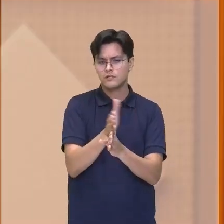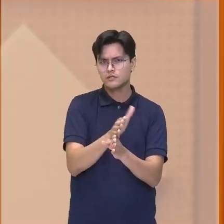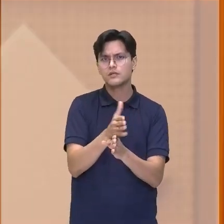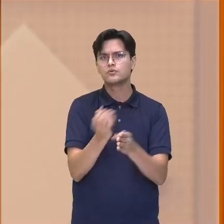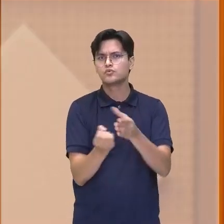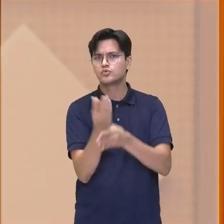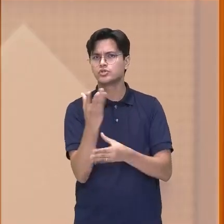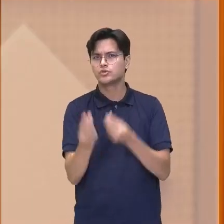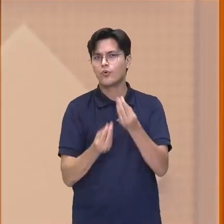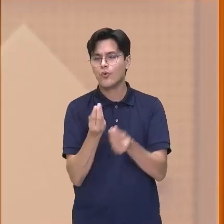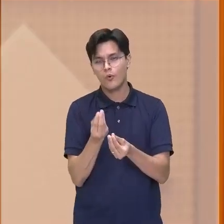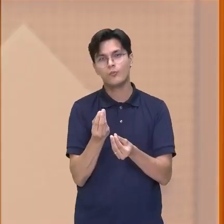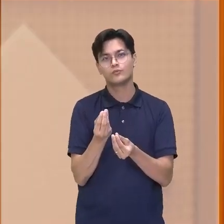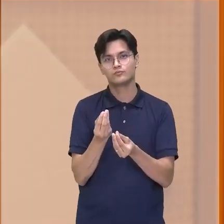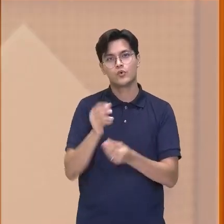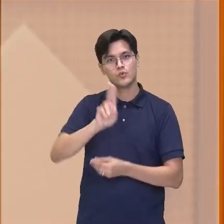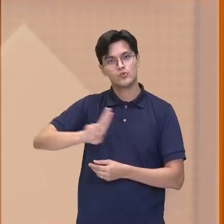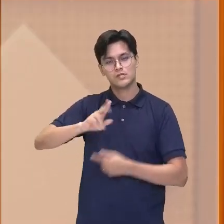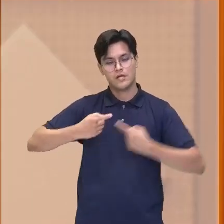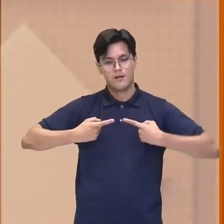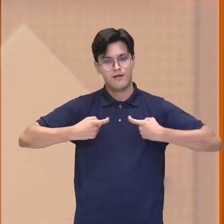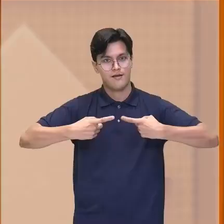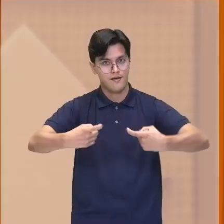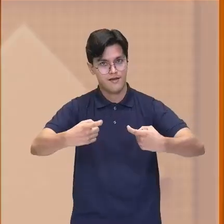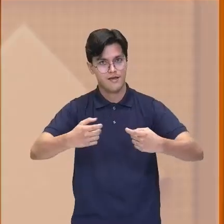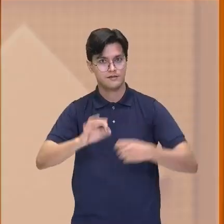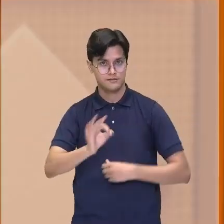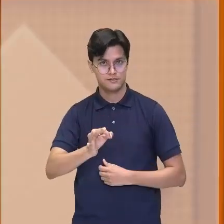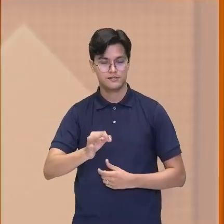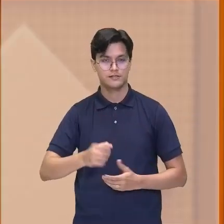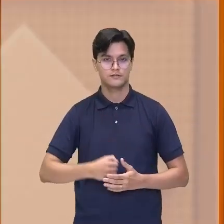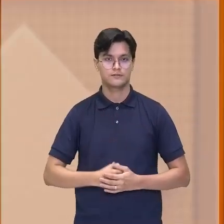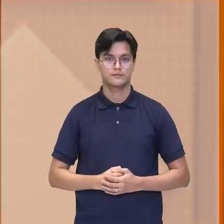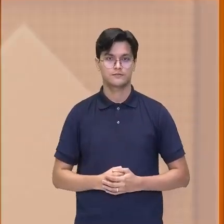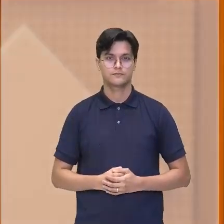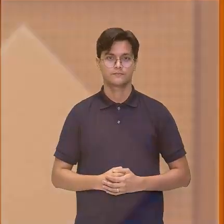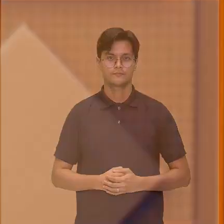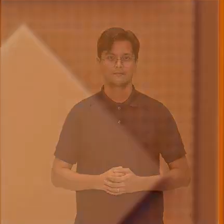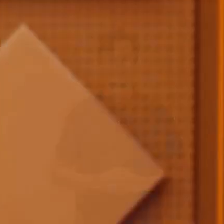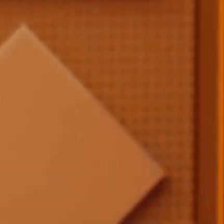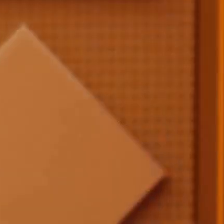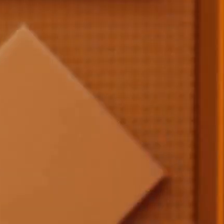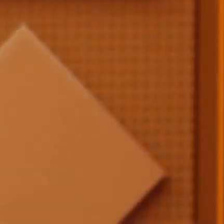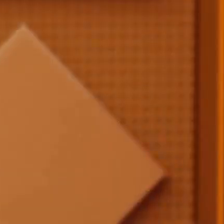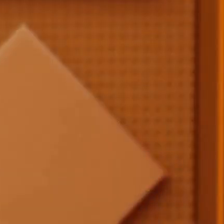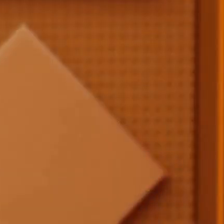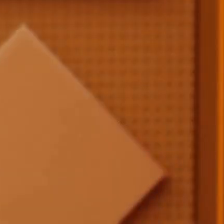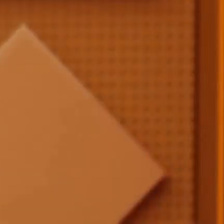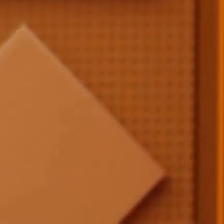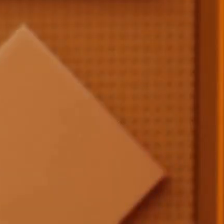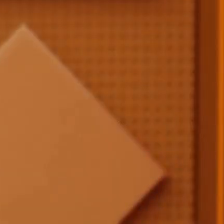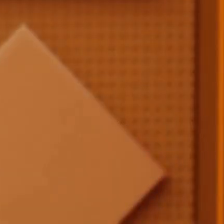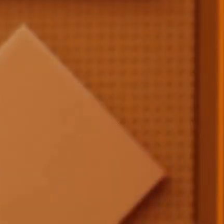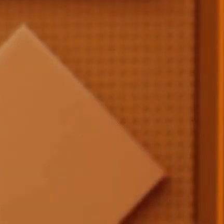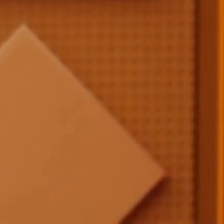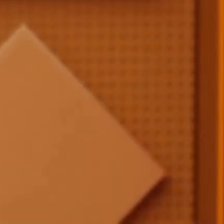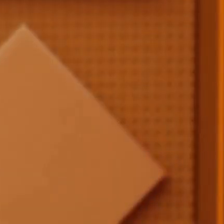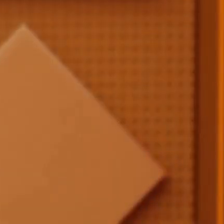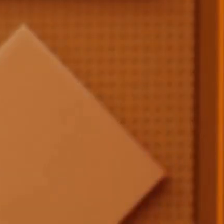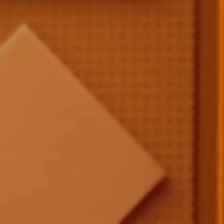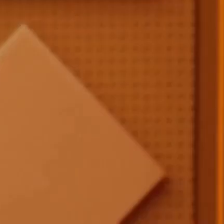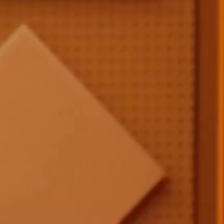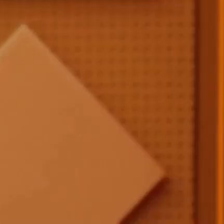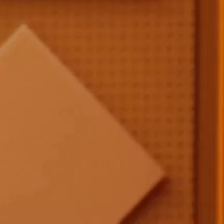através das guerras, certo? Nem todos os aliados do rei vão ser, a princípio, de